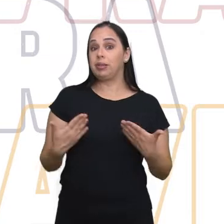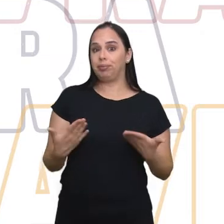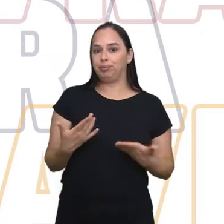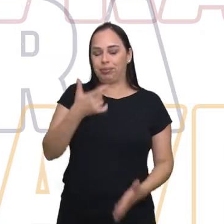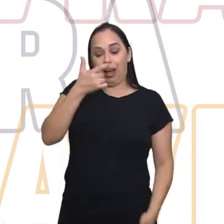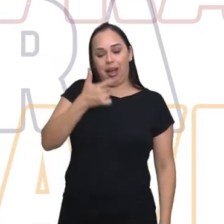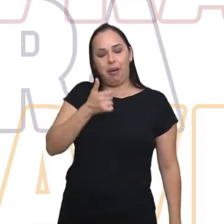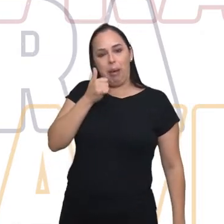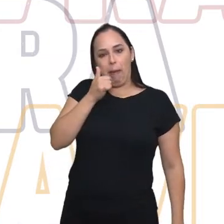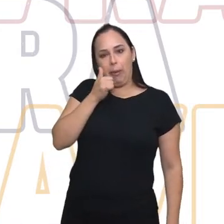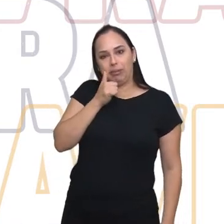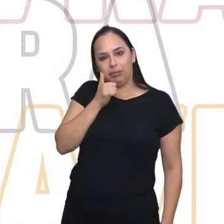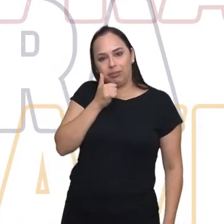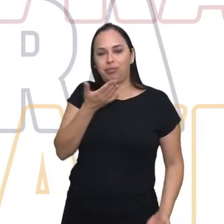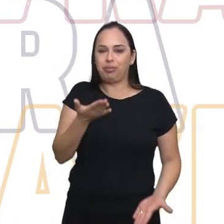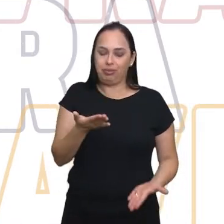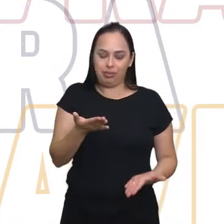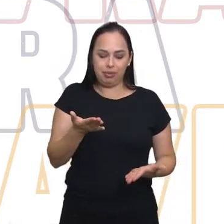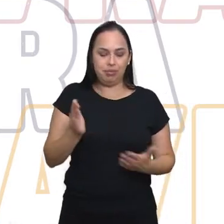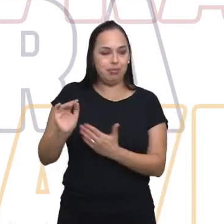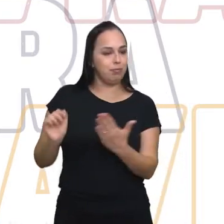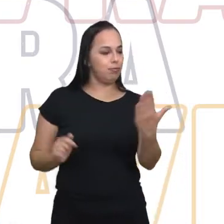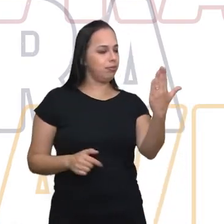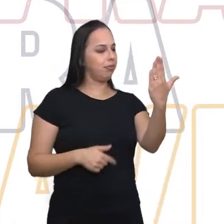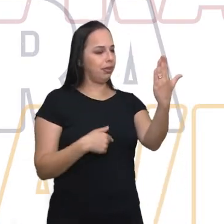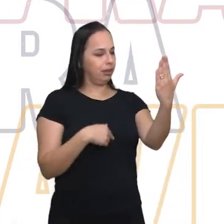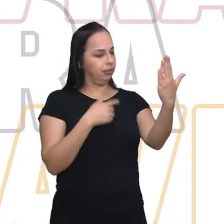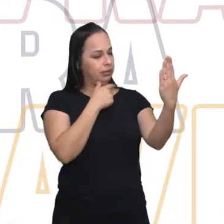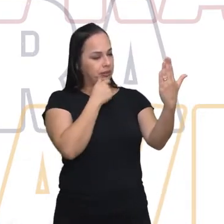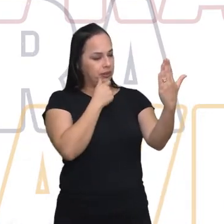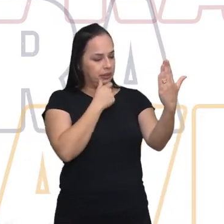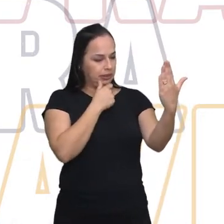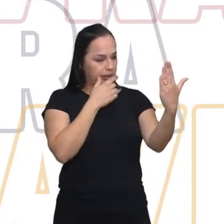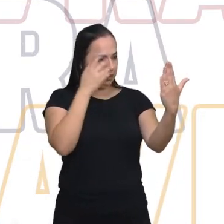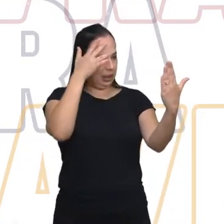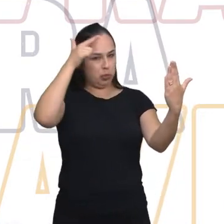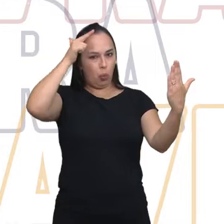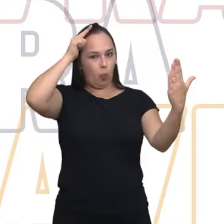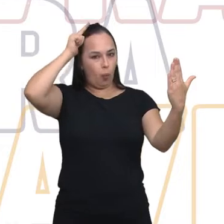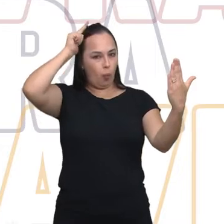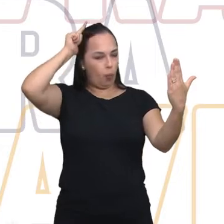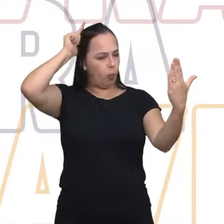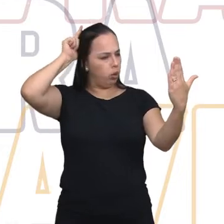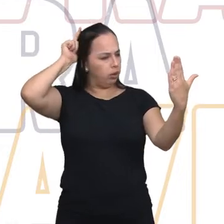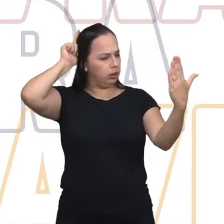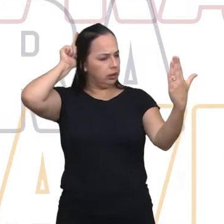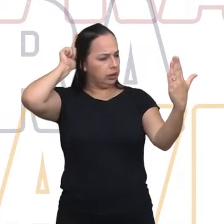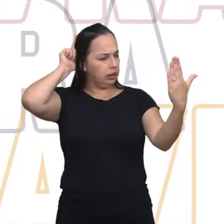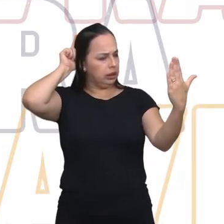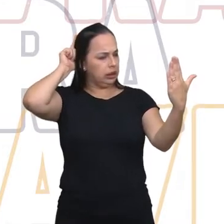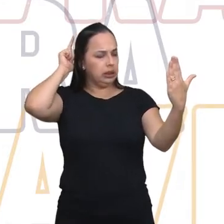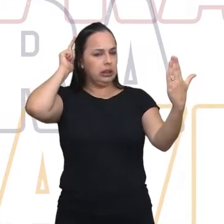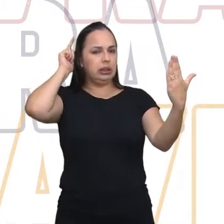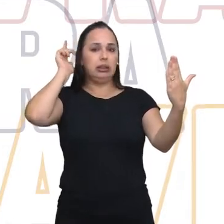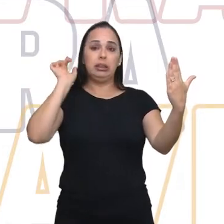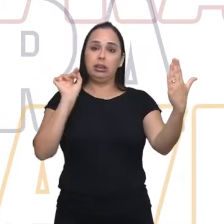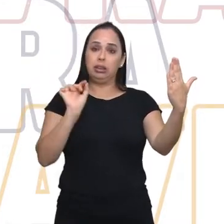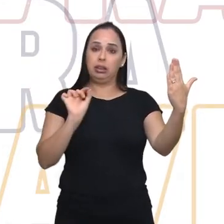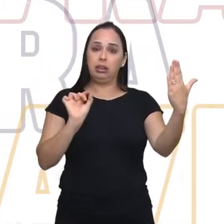Como mulher, você se olha no espelho e você se vê sem cabelo, né? Então